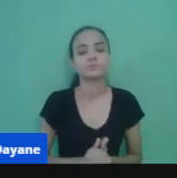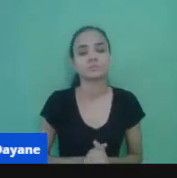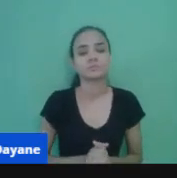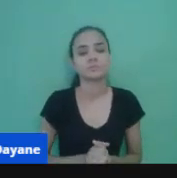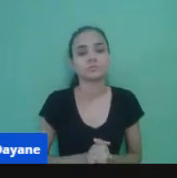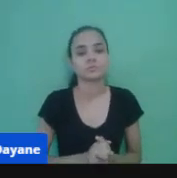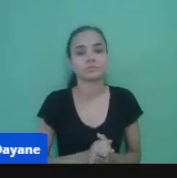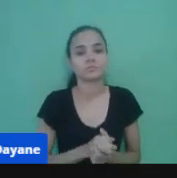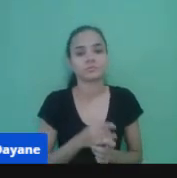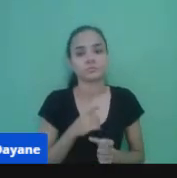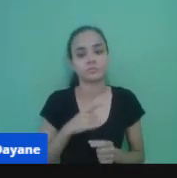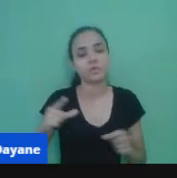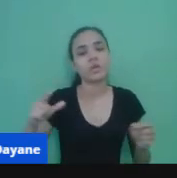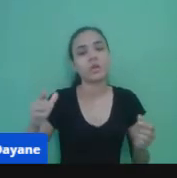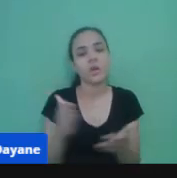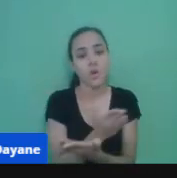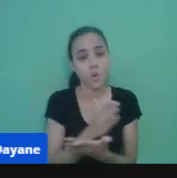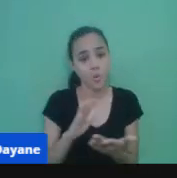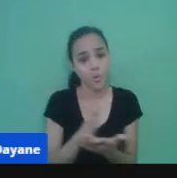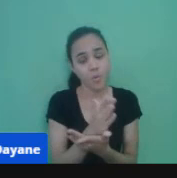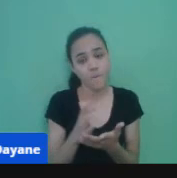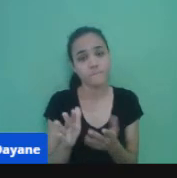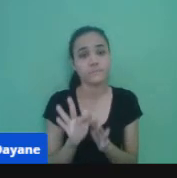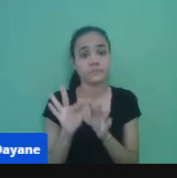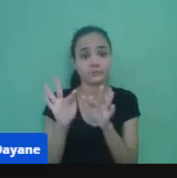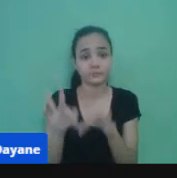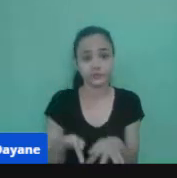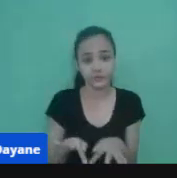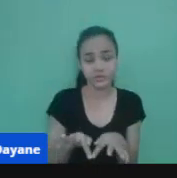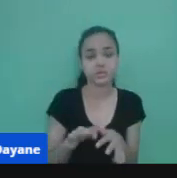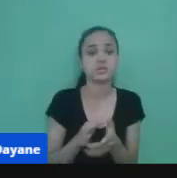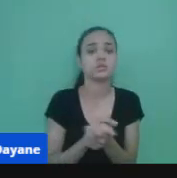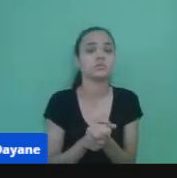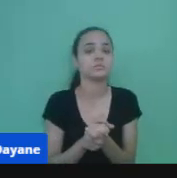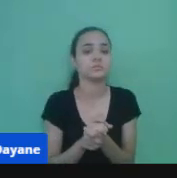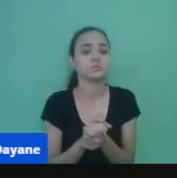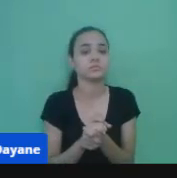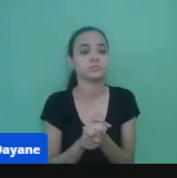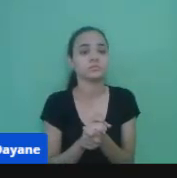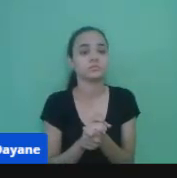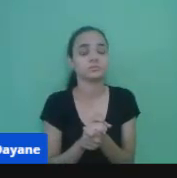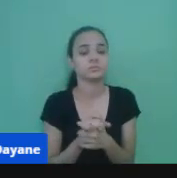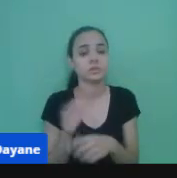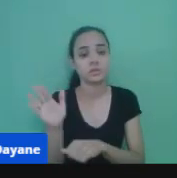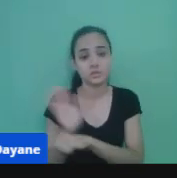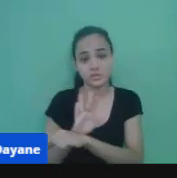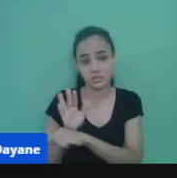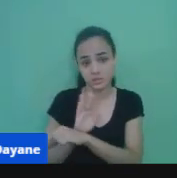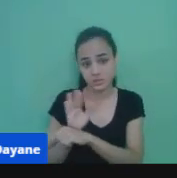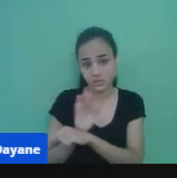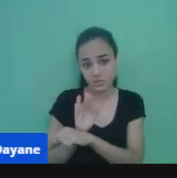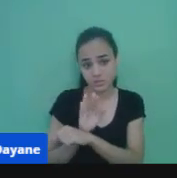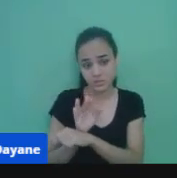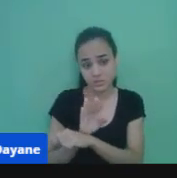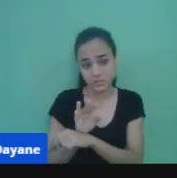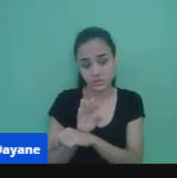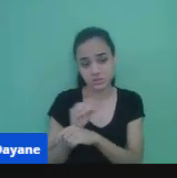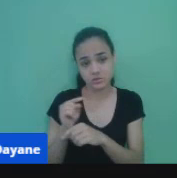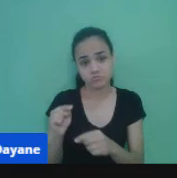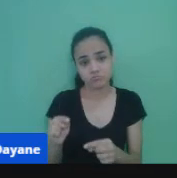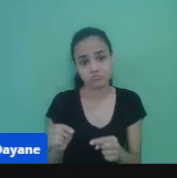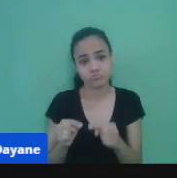considerações finais. Então, o cinema e a ciência relacionados e articulados no contexto